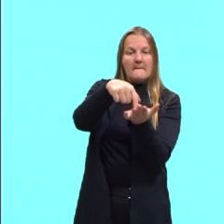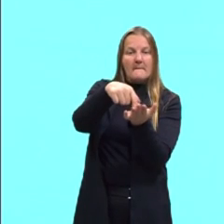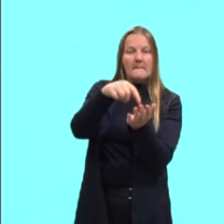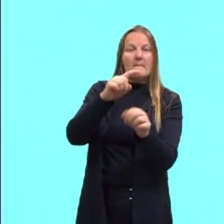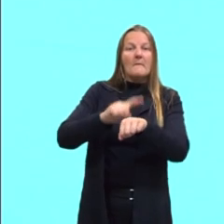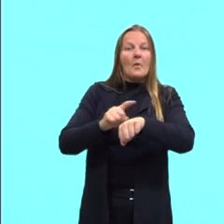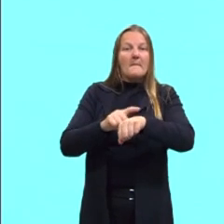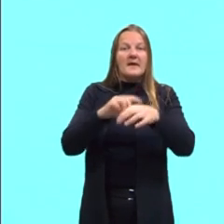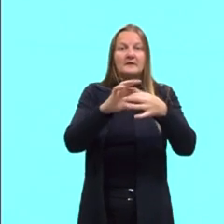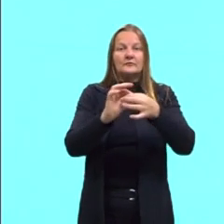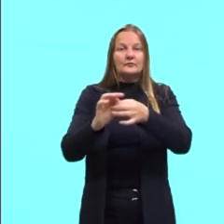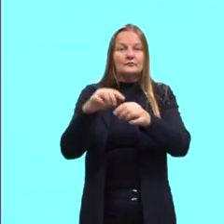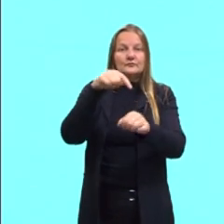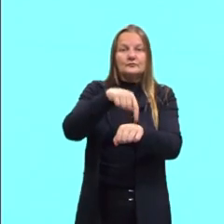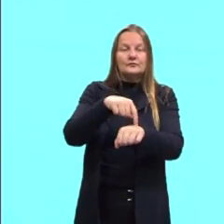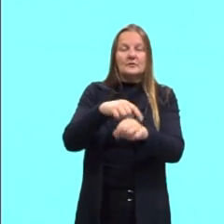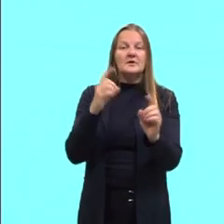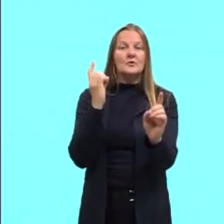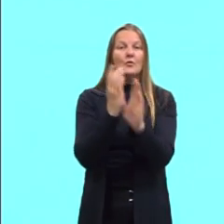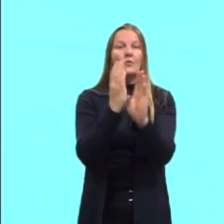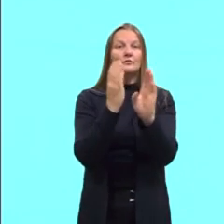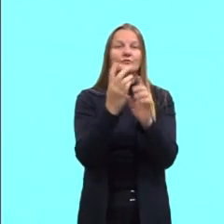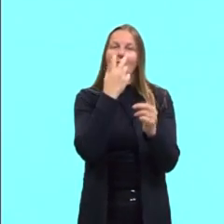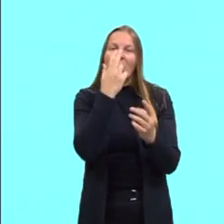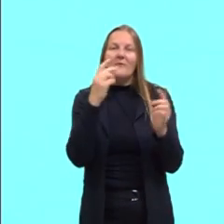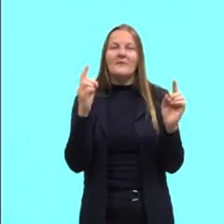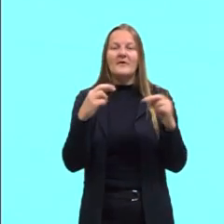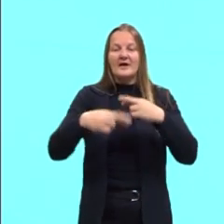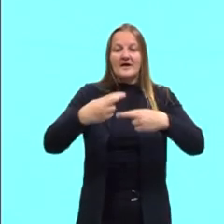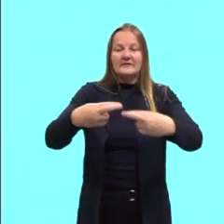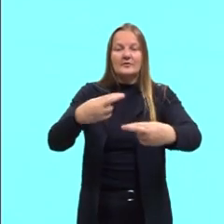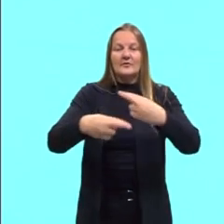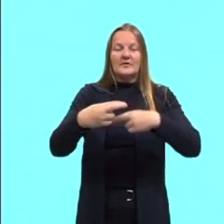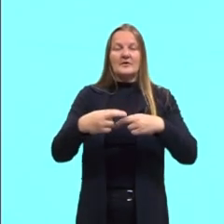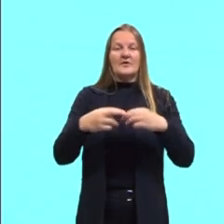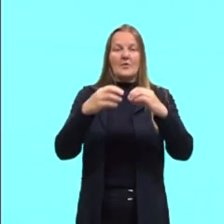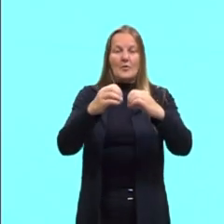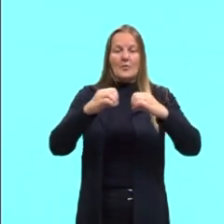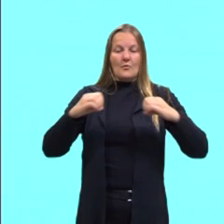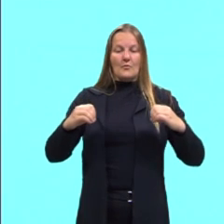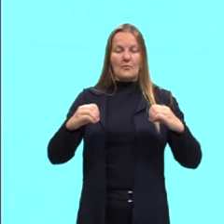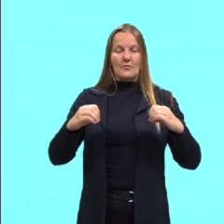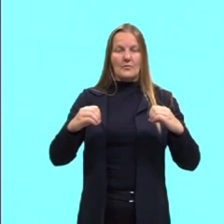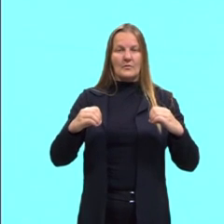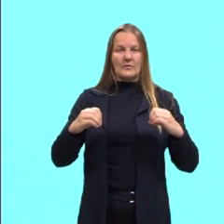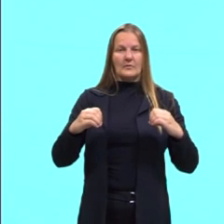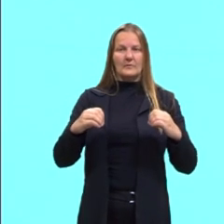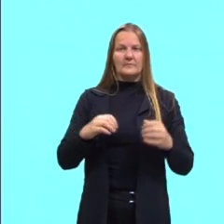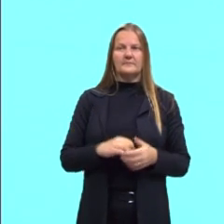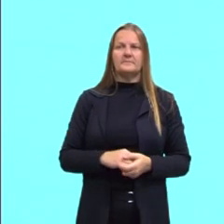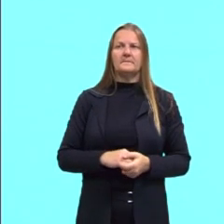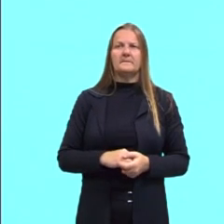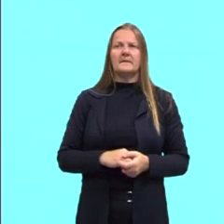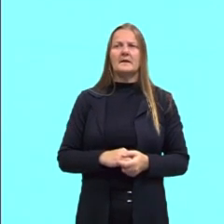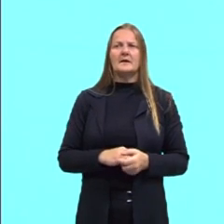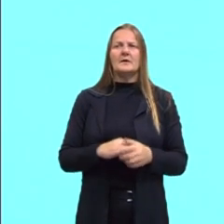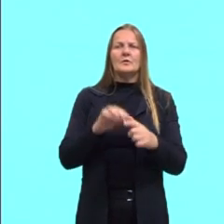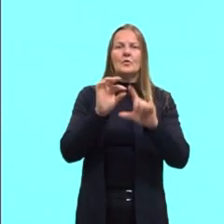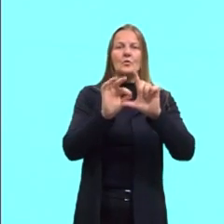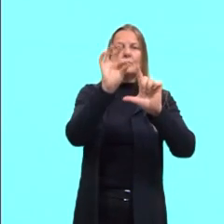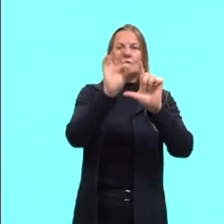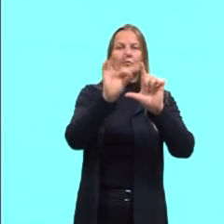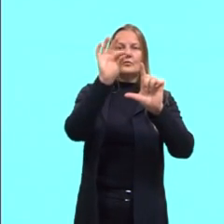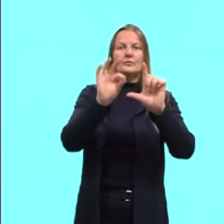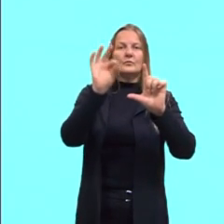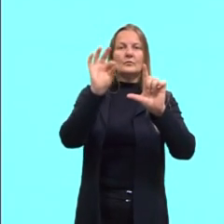concentrações a não ocorre se encontra às vezes ocorre às vezes não ocorrem mas não é o ponto de encontro que o equilíbrio o equilíbrio vai